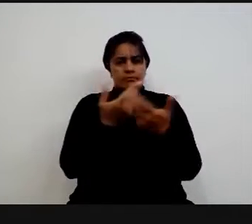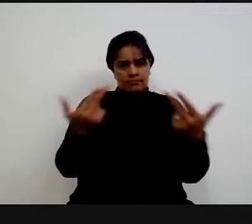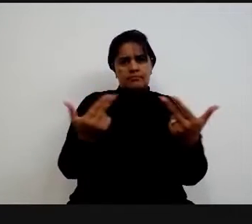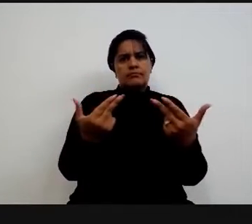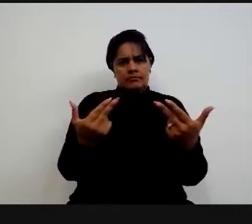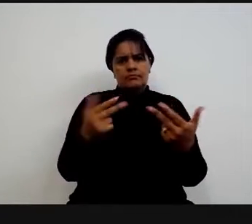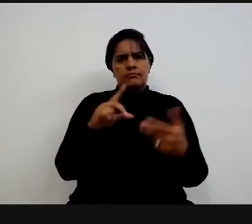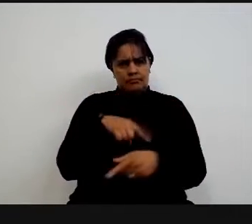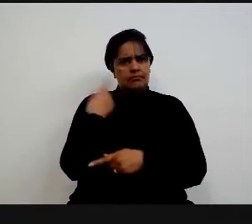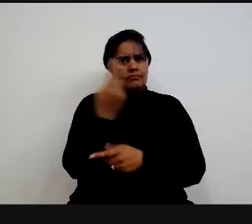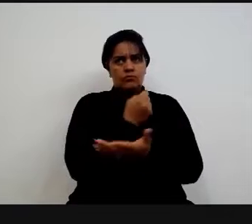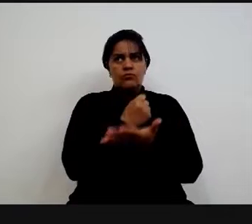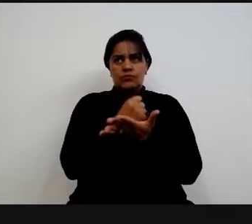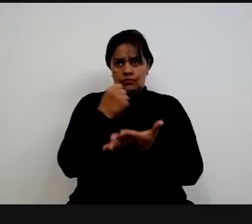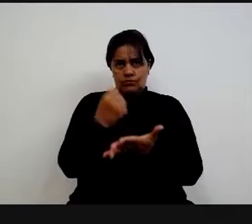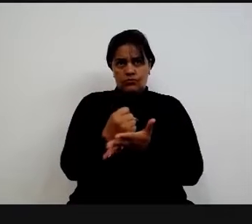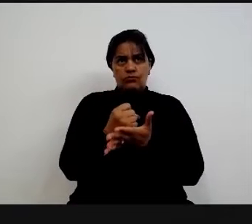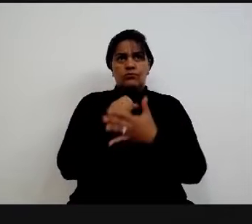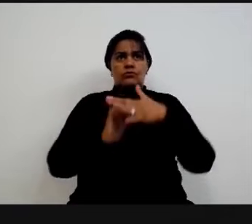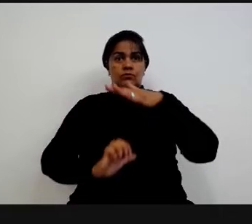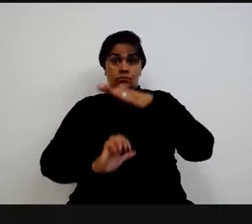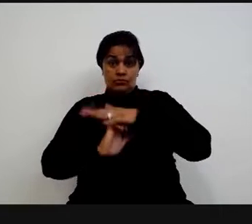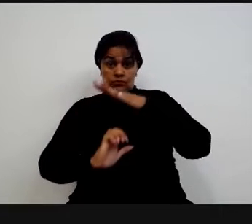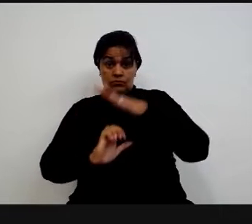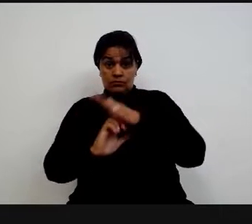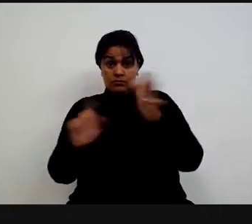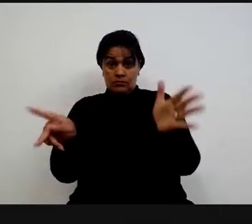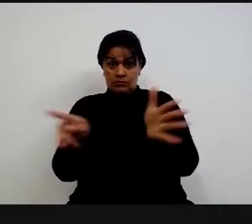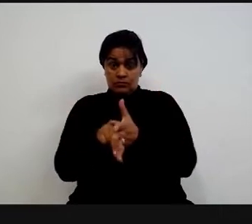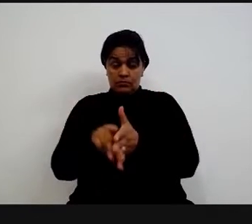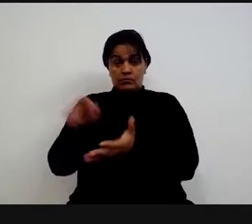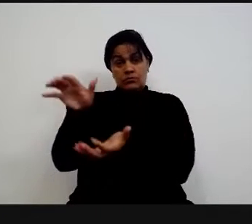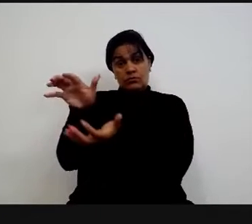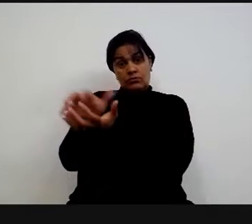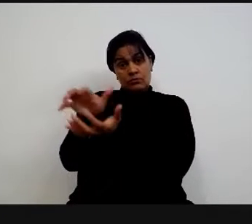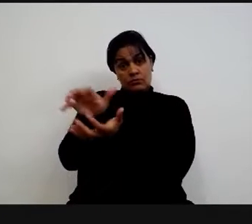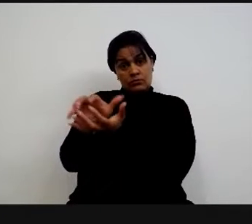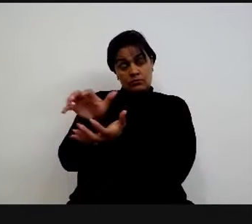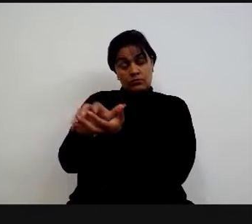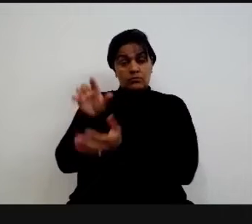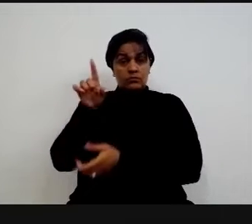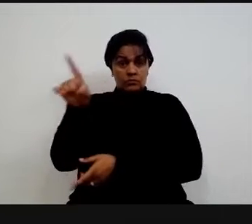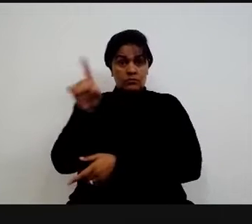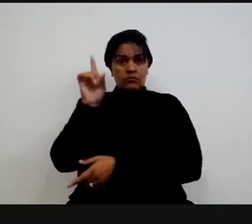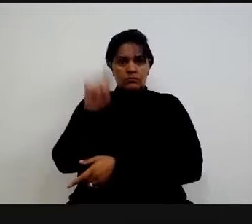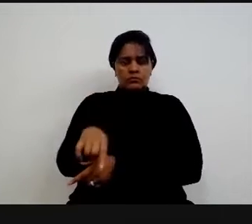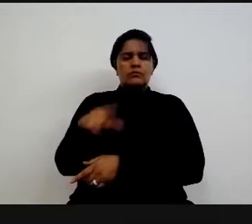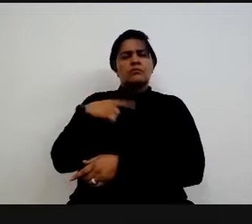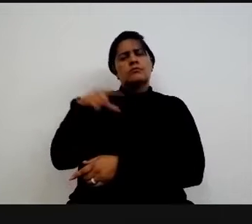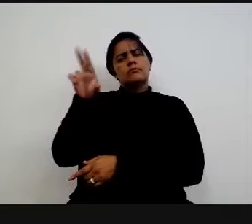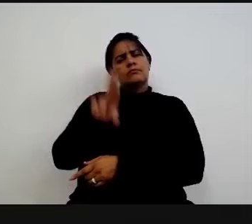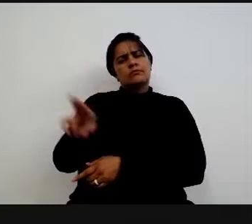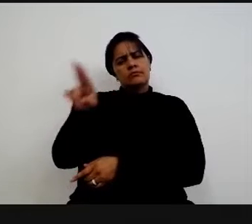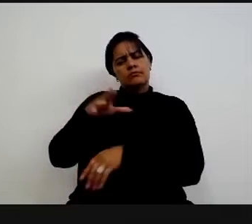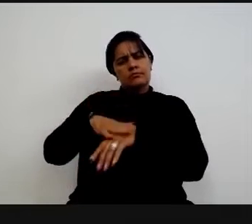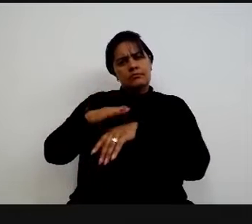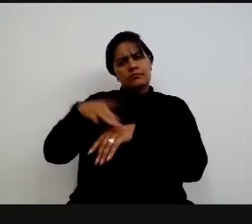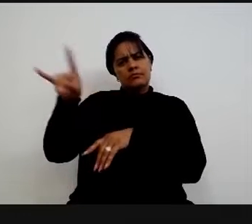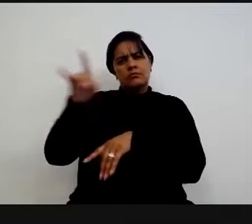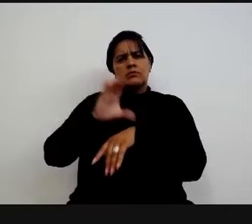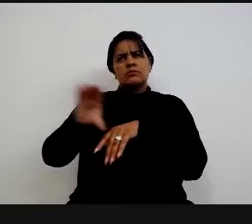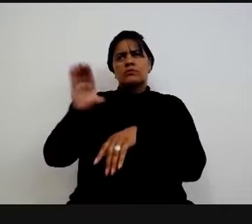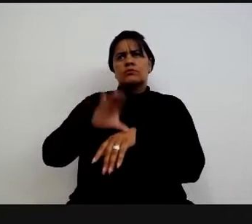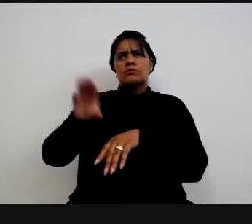gente contratou uma empresa do Recife chamada César School, que é uma universidade, tem curso de mestrado e